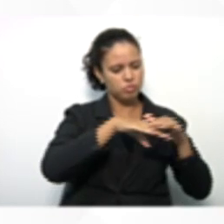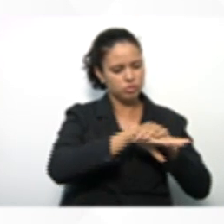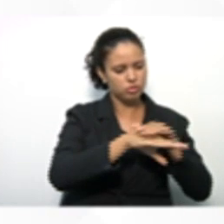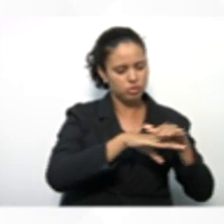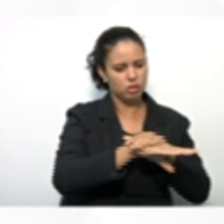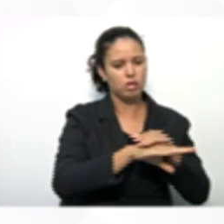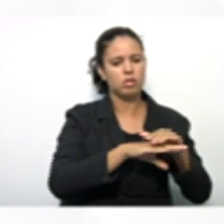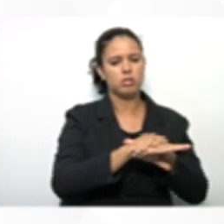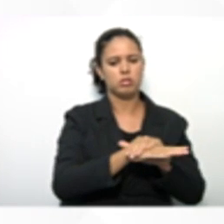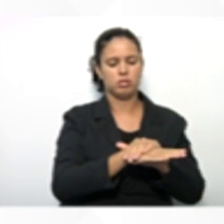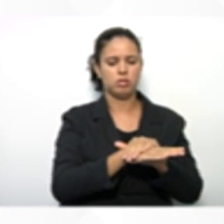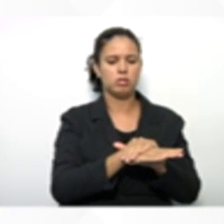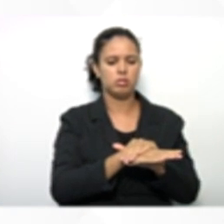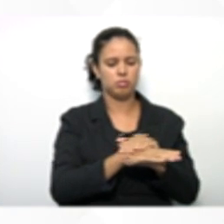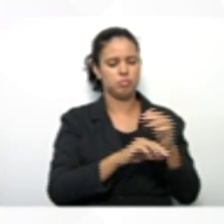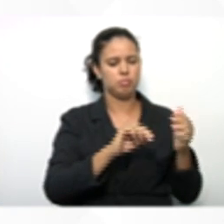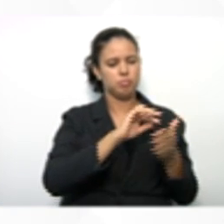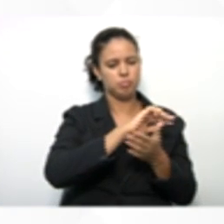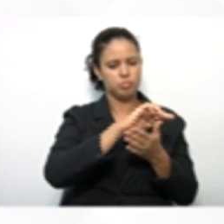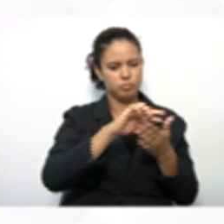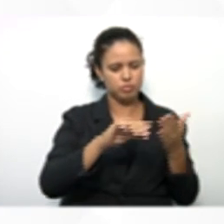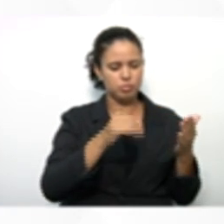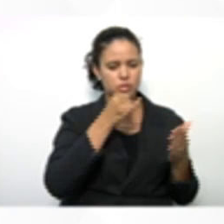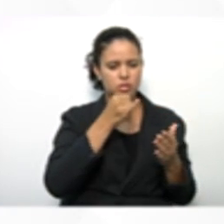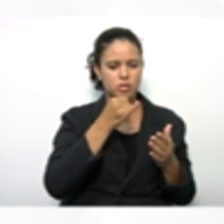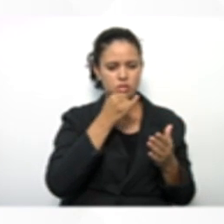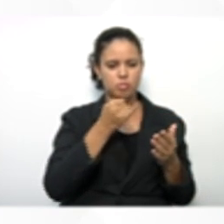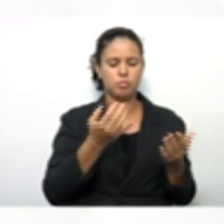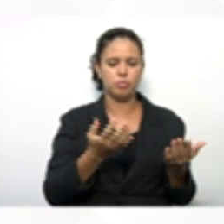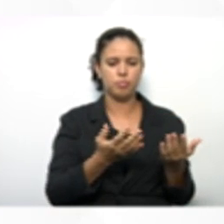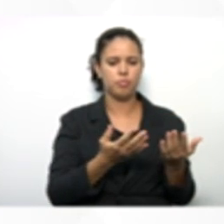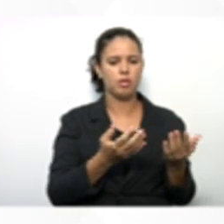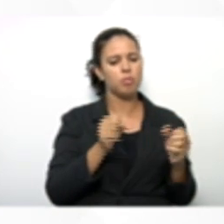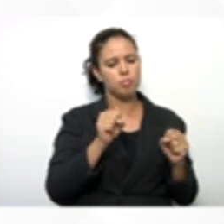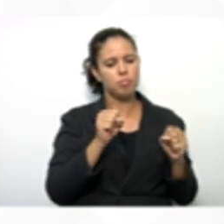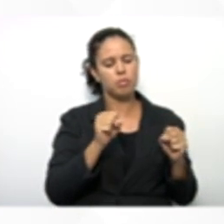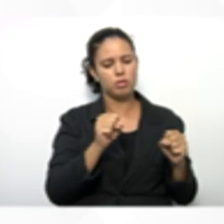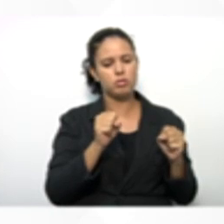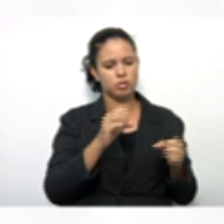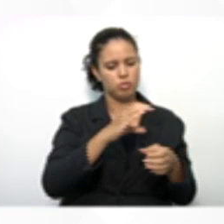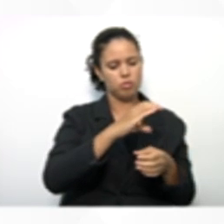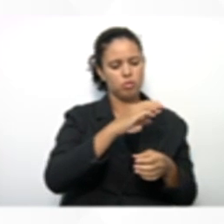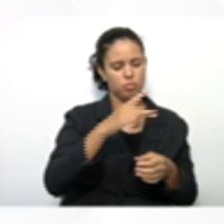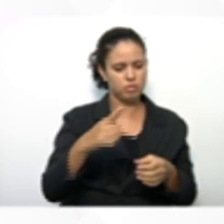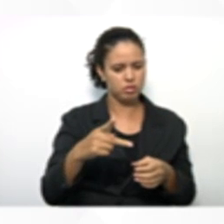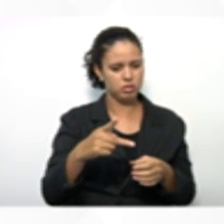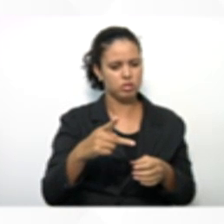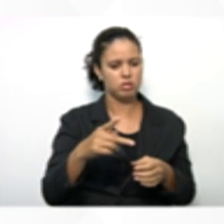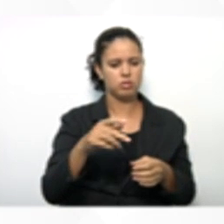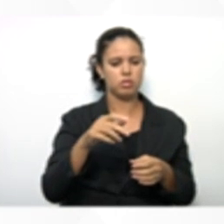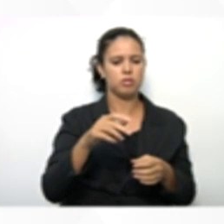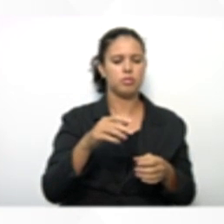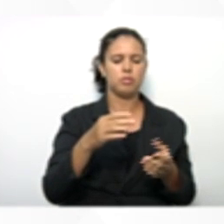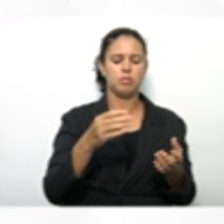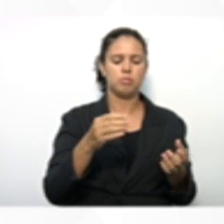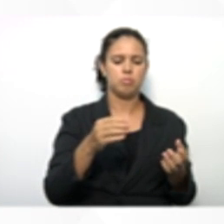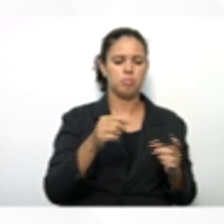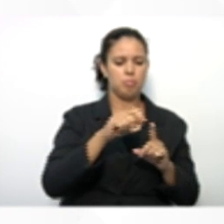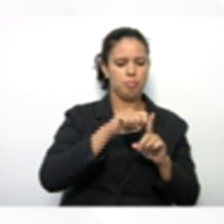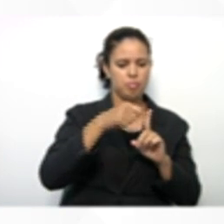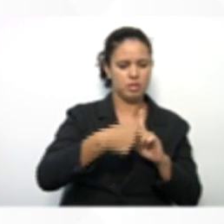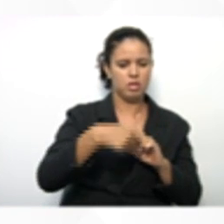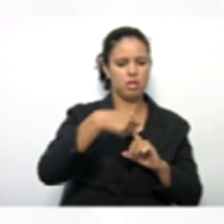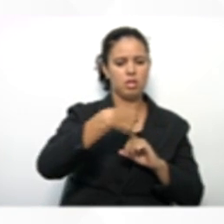cooperativa agropecuária, inclui estoque de produtos como arroz, feijão e banana. E ainda se for cooperativa